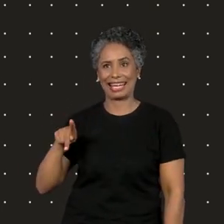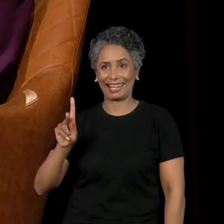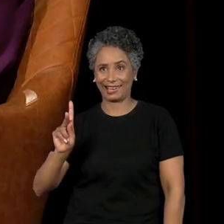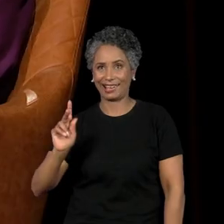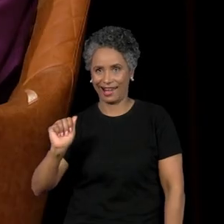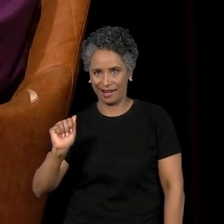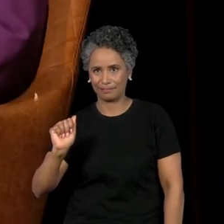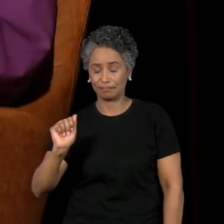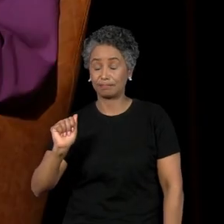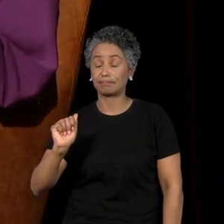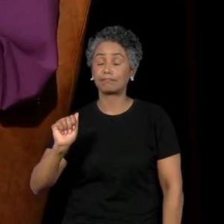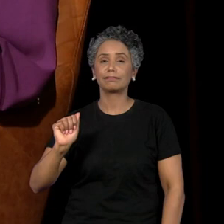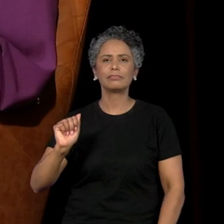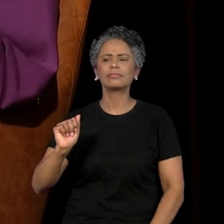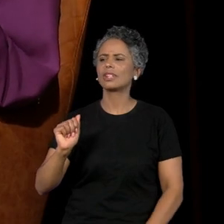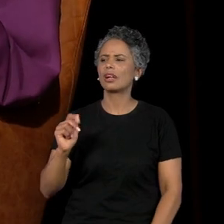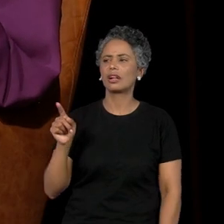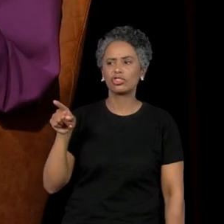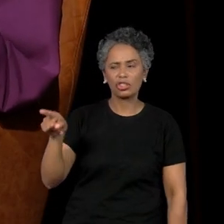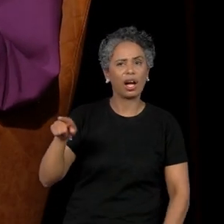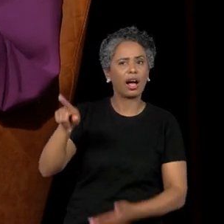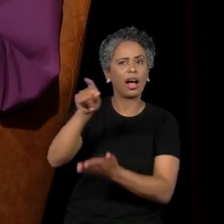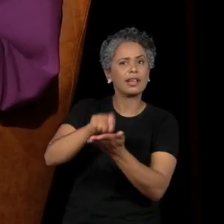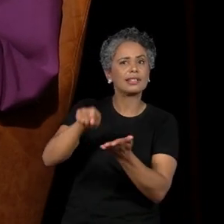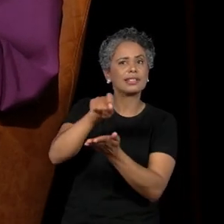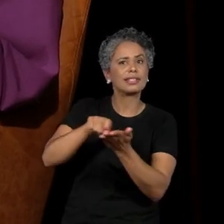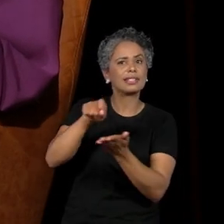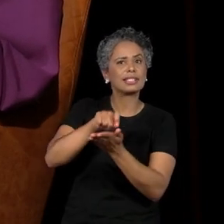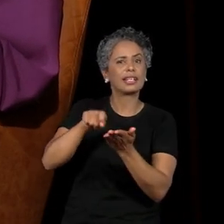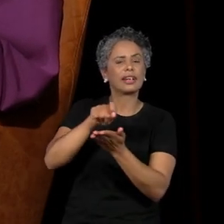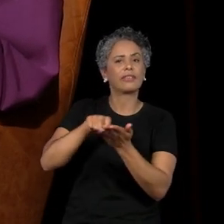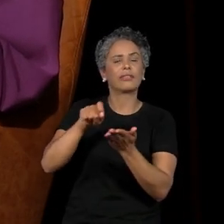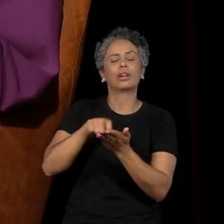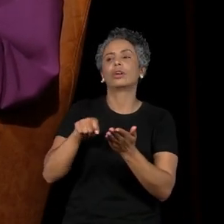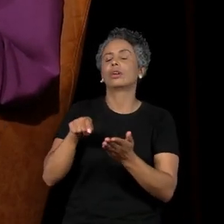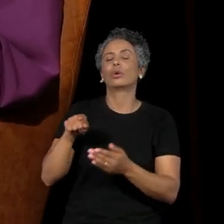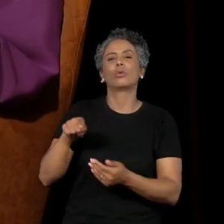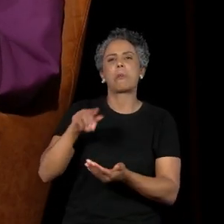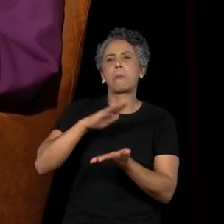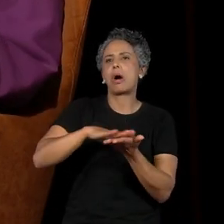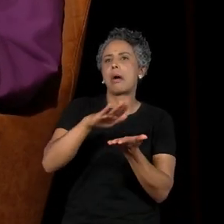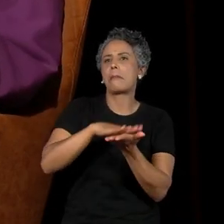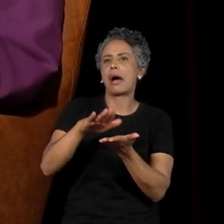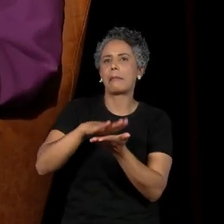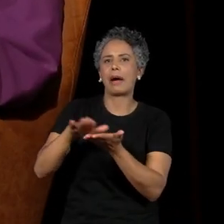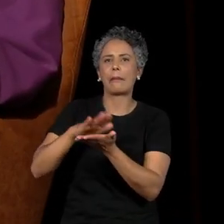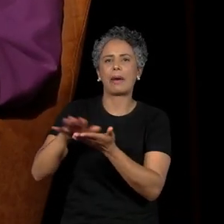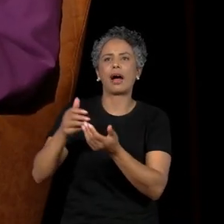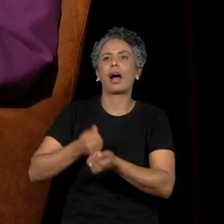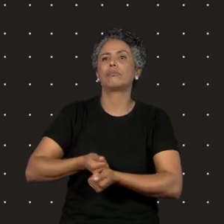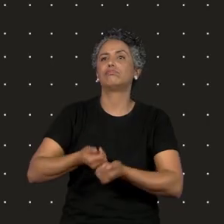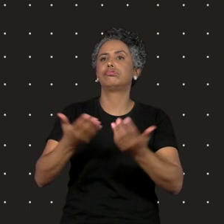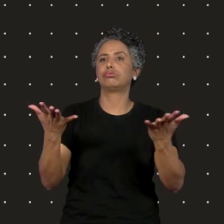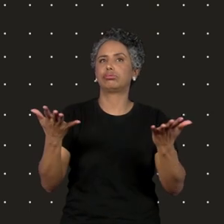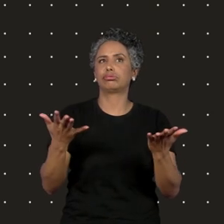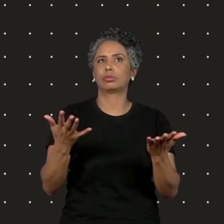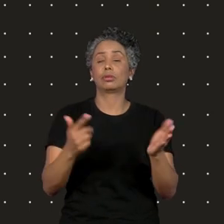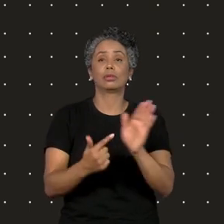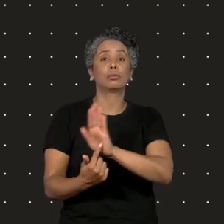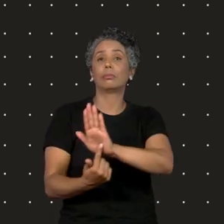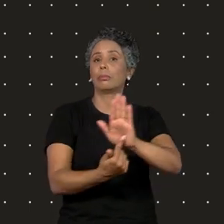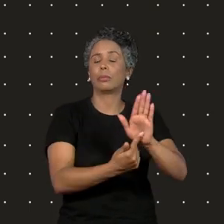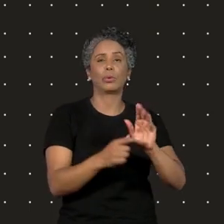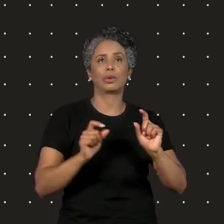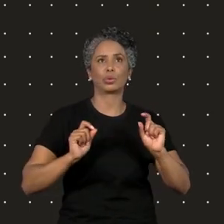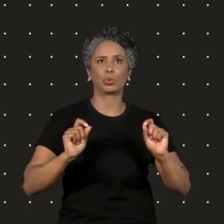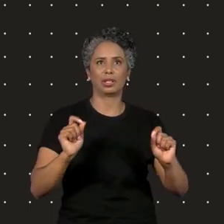plural. Uhum. E escrevi um outro pela UCITEC, editora, que chama Estágio as Paixões da Dança. Esse que eu